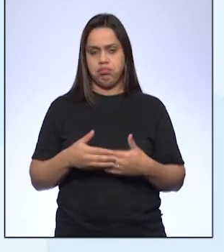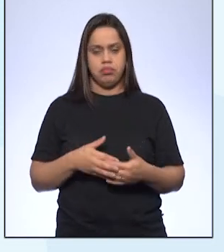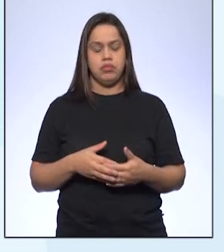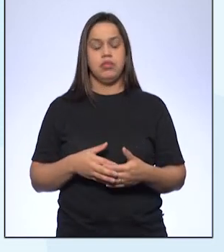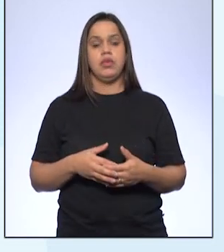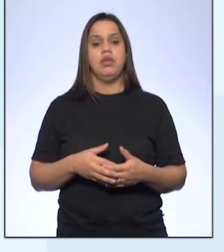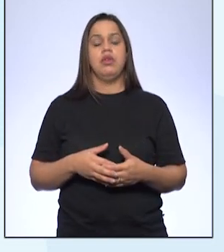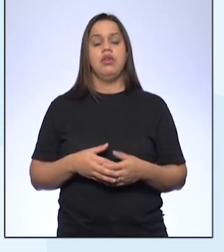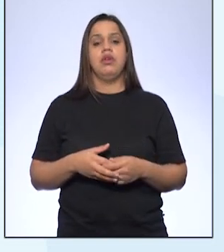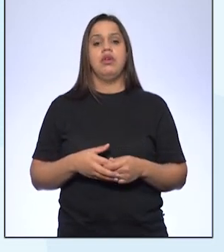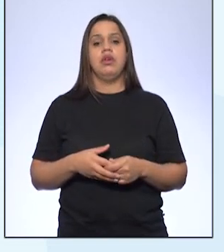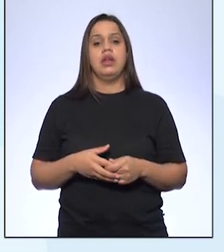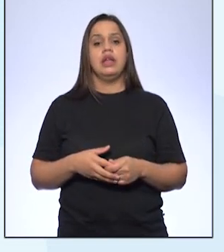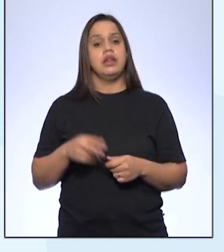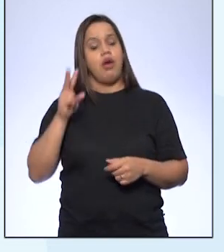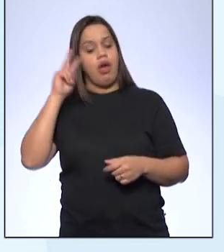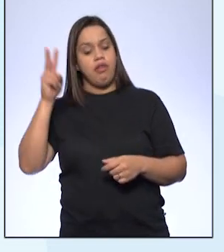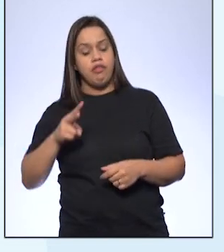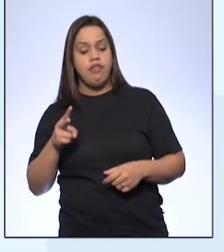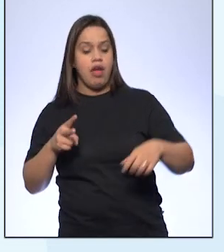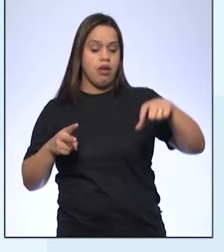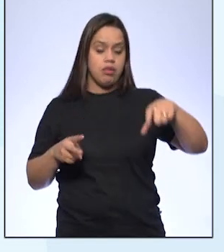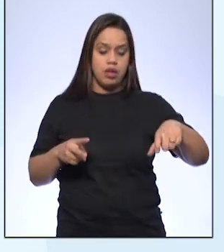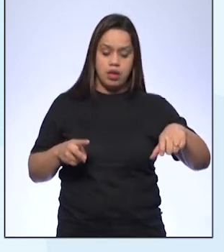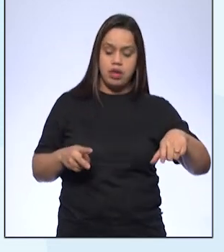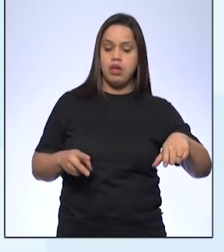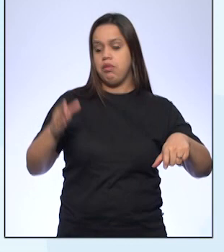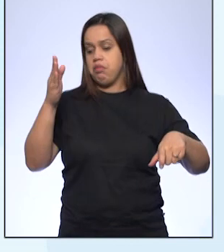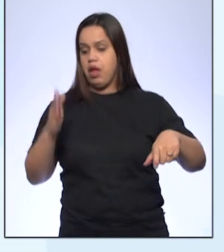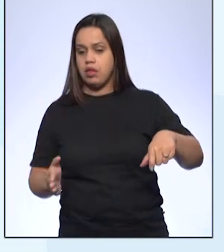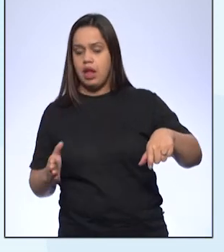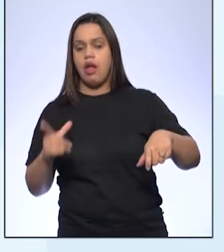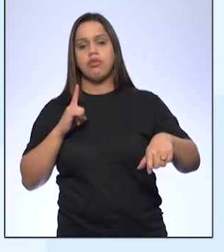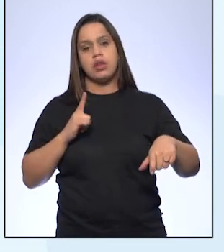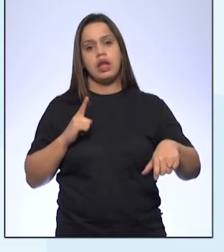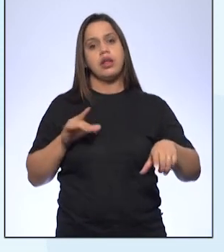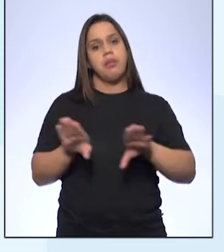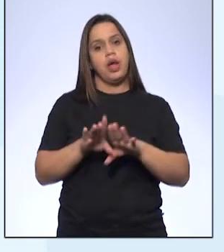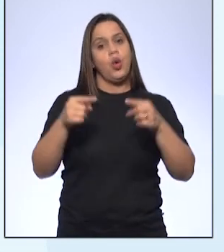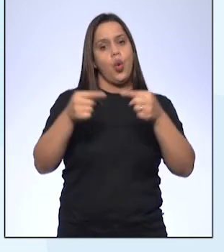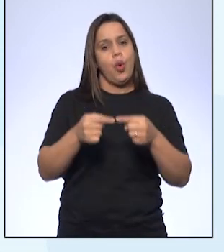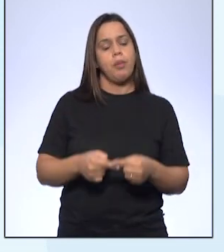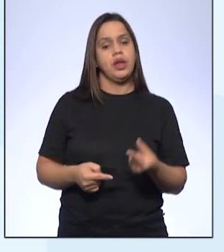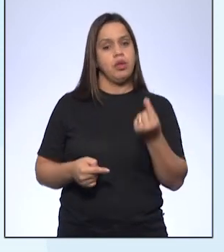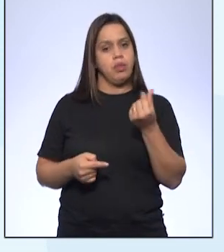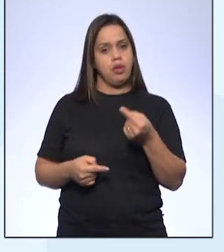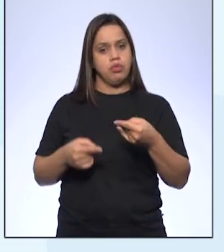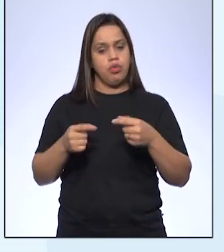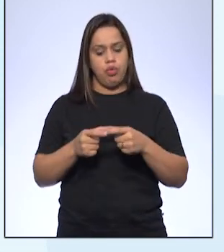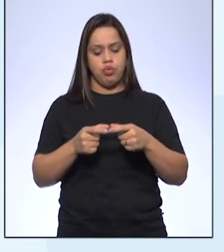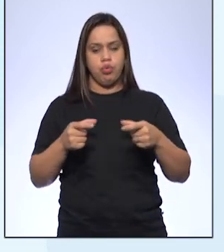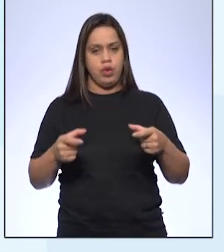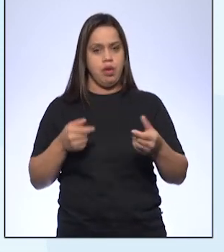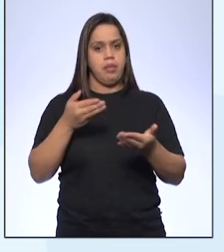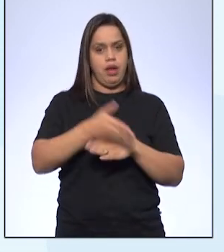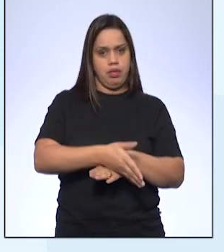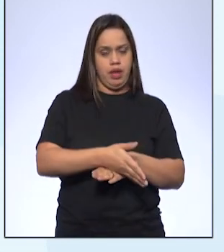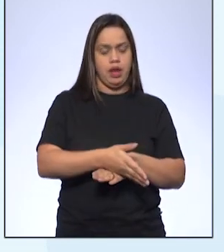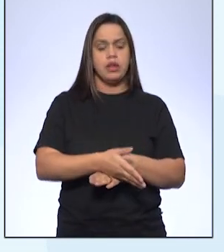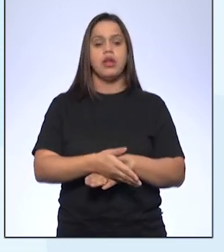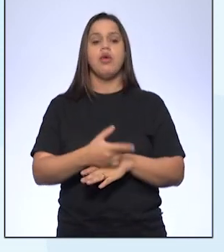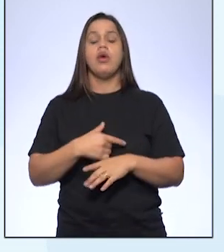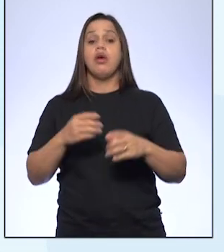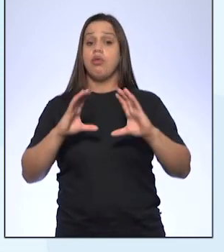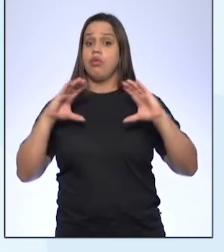claro, determinada posição no campo tem um valor de ingresso, né? Ao todo, um determinado estádio tem 12 mil